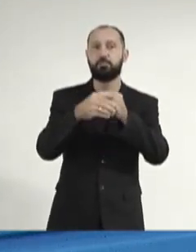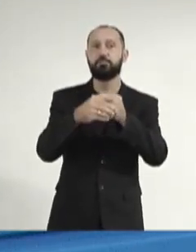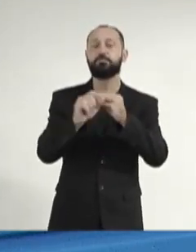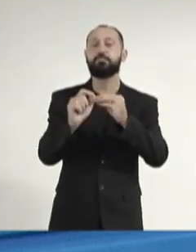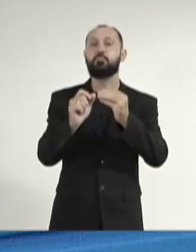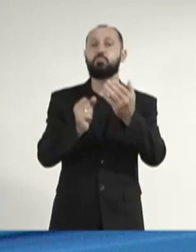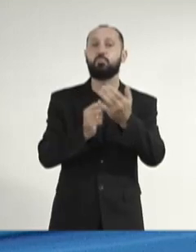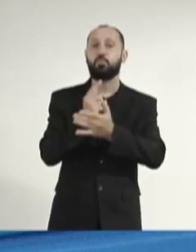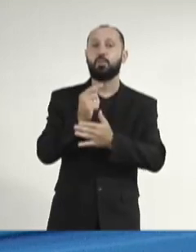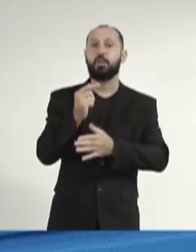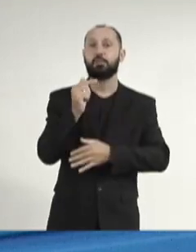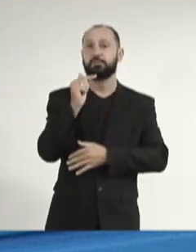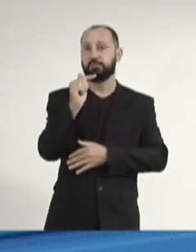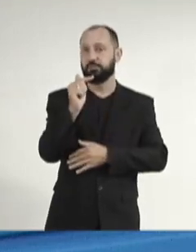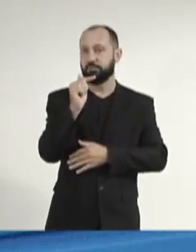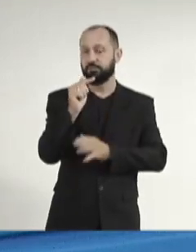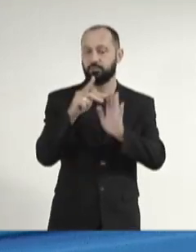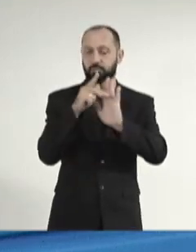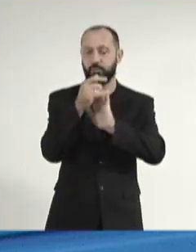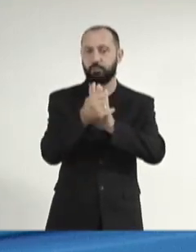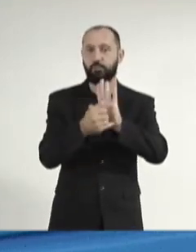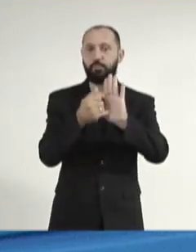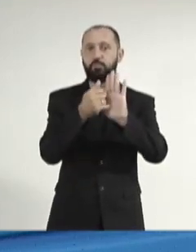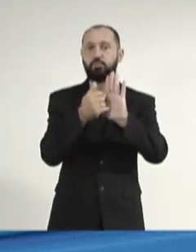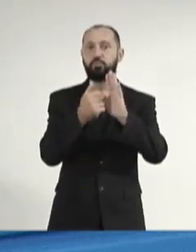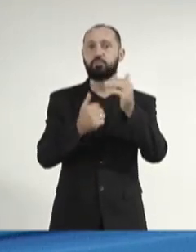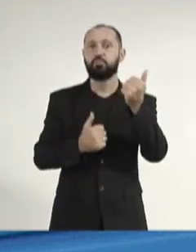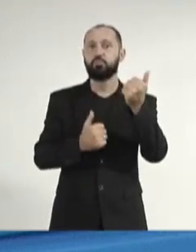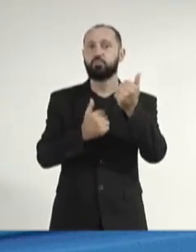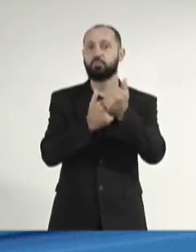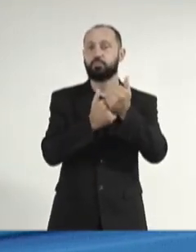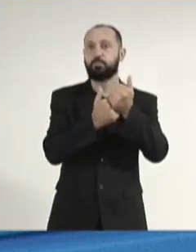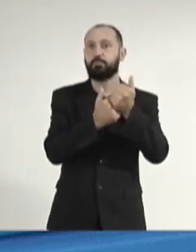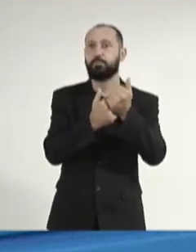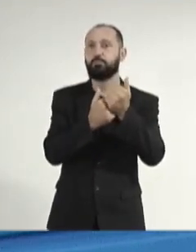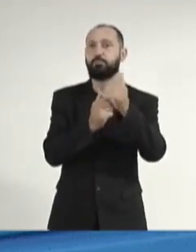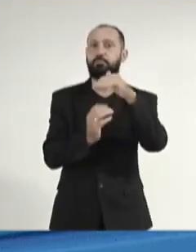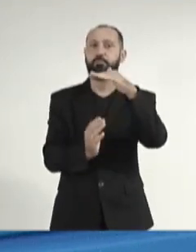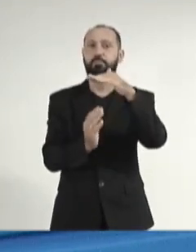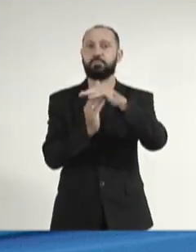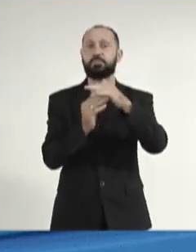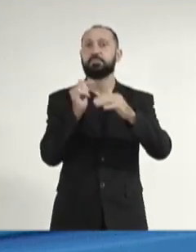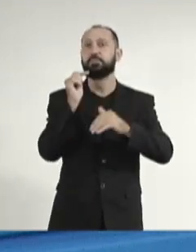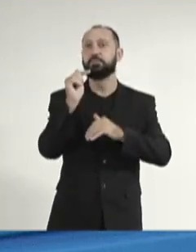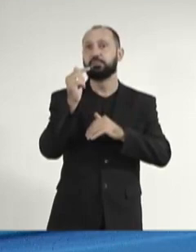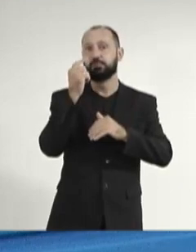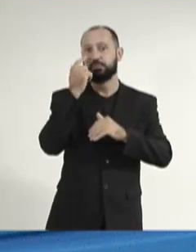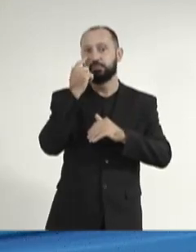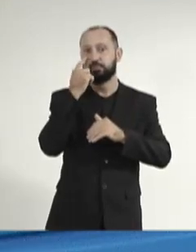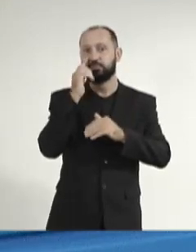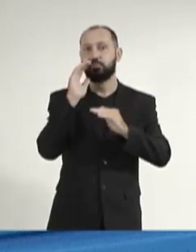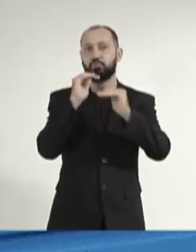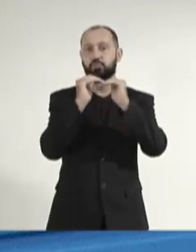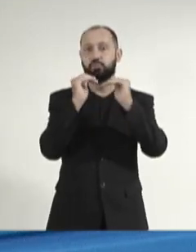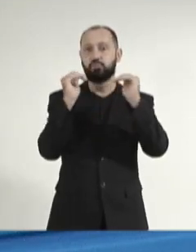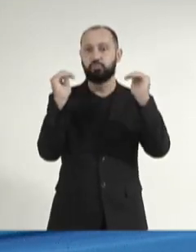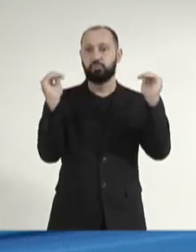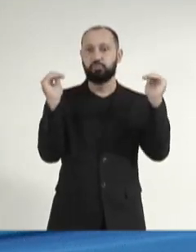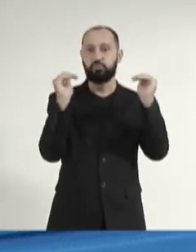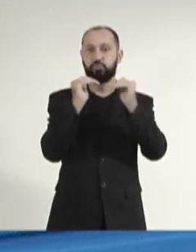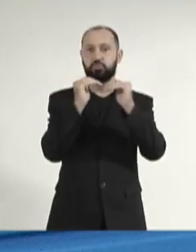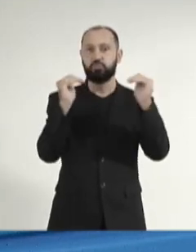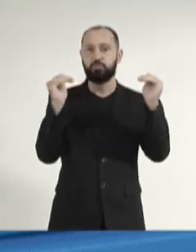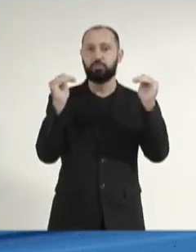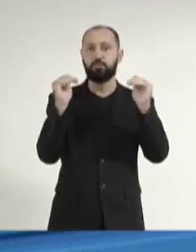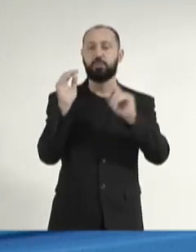para aquisição de 7 projetos com suporte para teto, 7 telas para projeto retrátil, 2